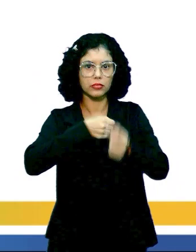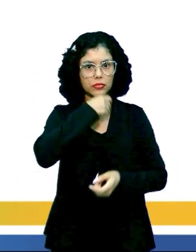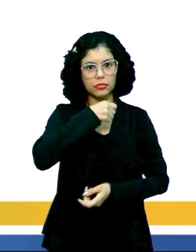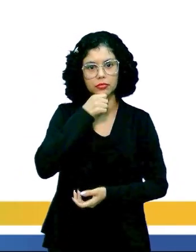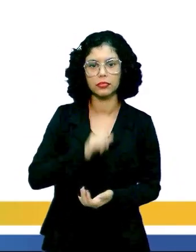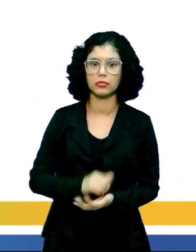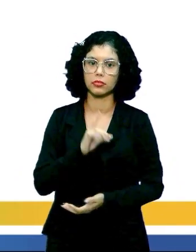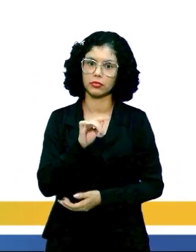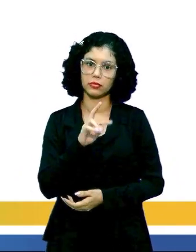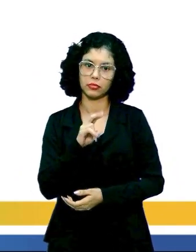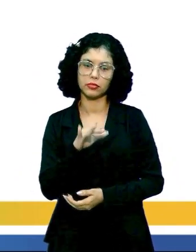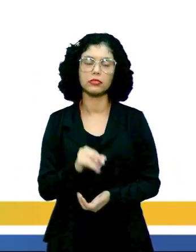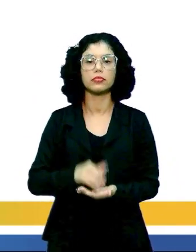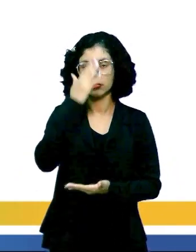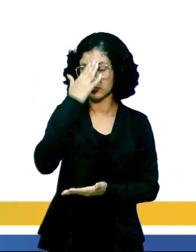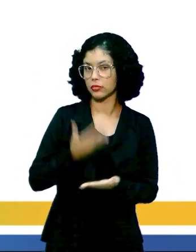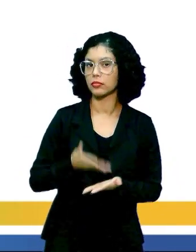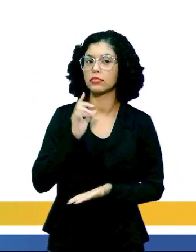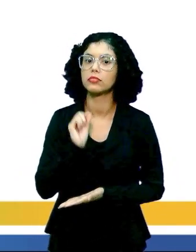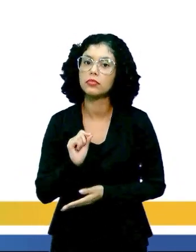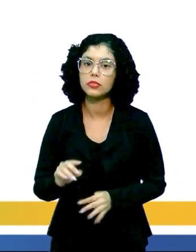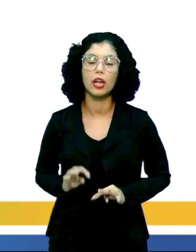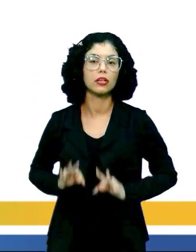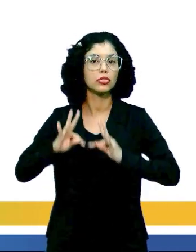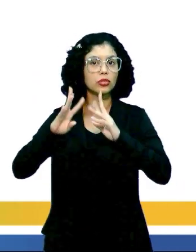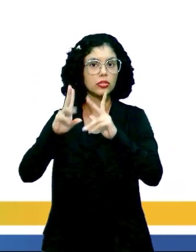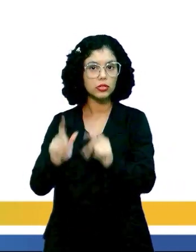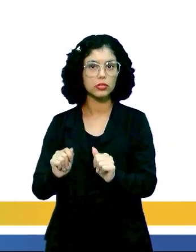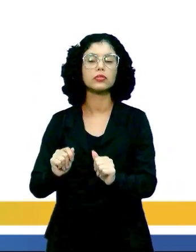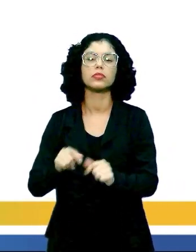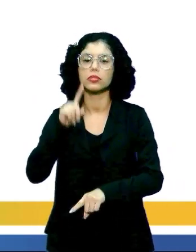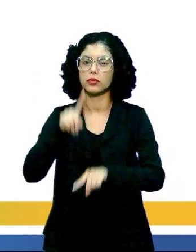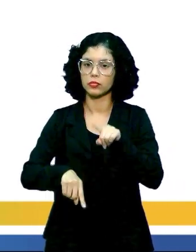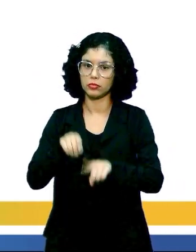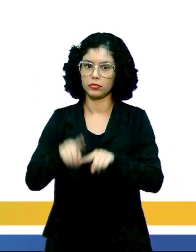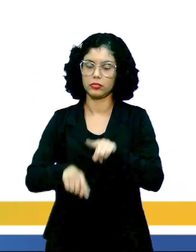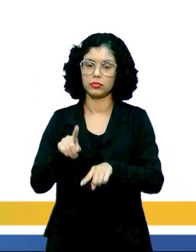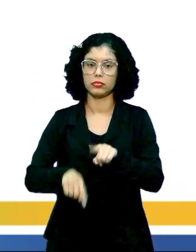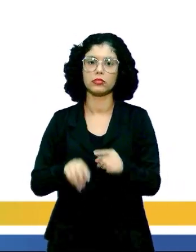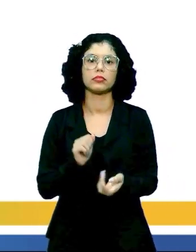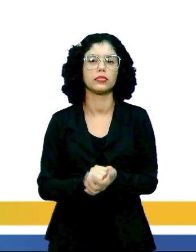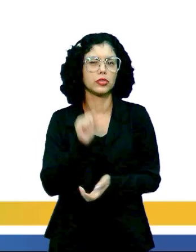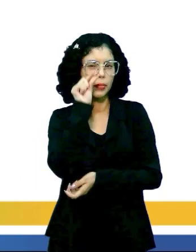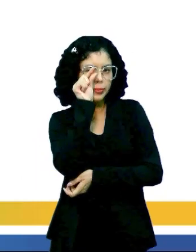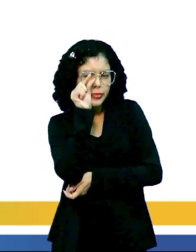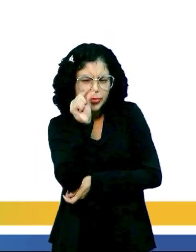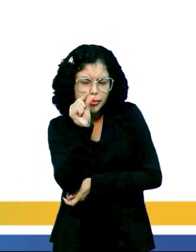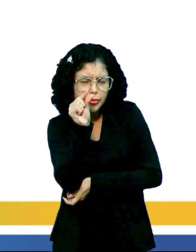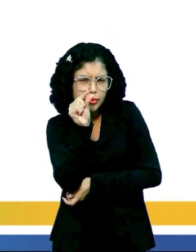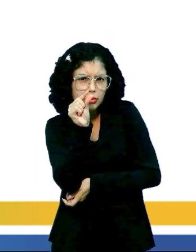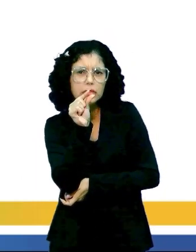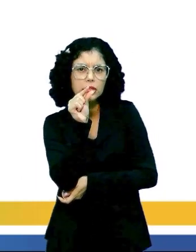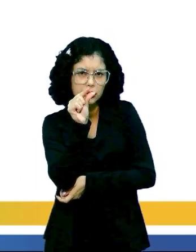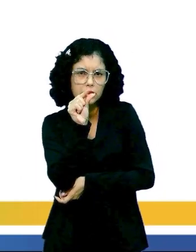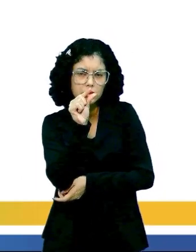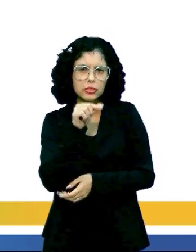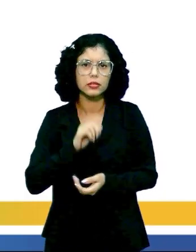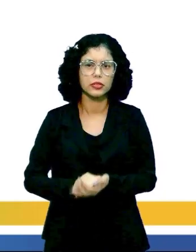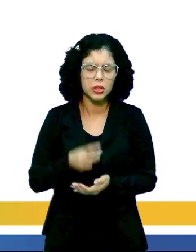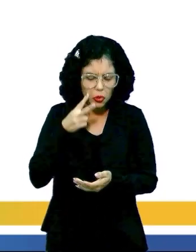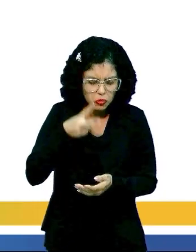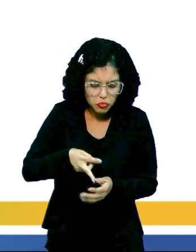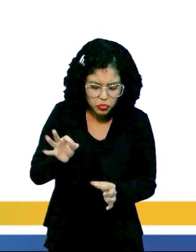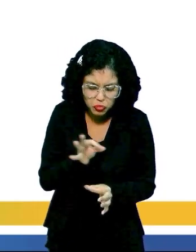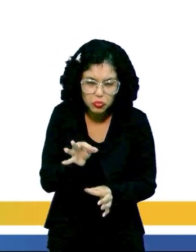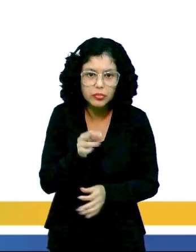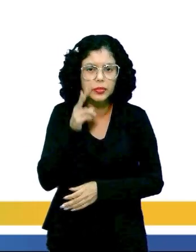Demócrito. Demócrito, ele acreditava que toda a matéria era formada por uma micropartícula, uma partícula